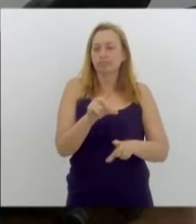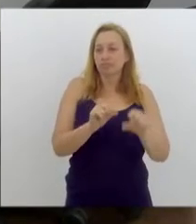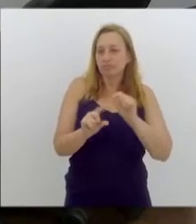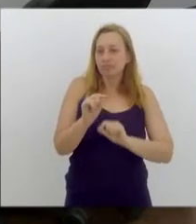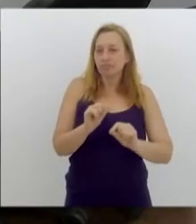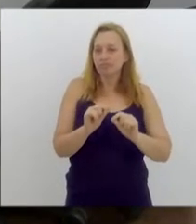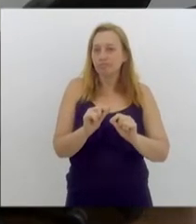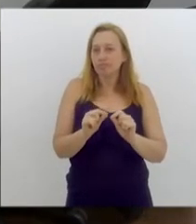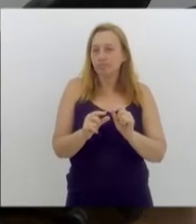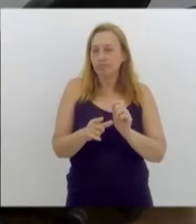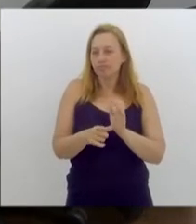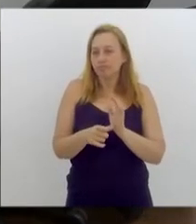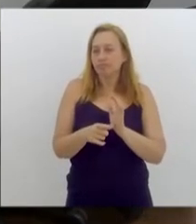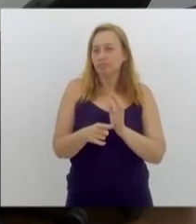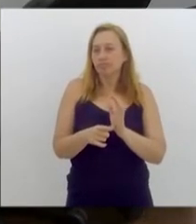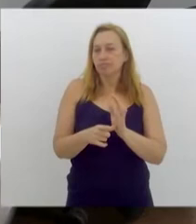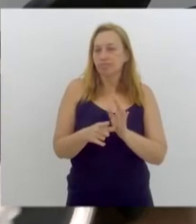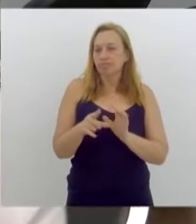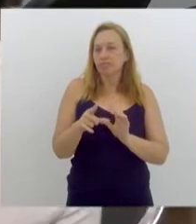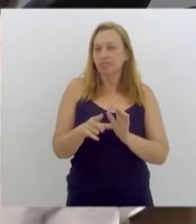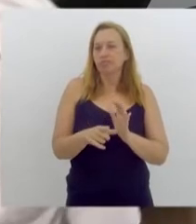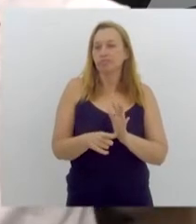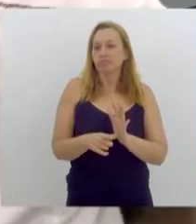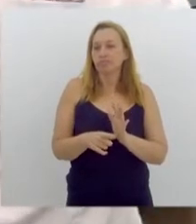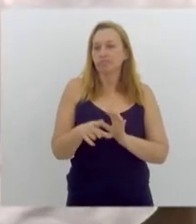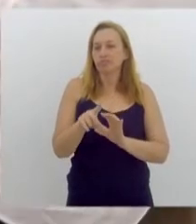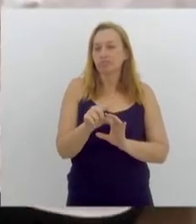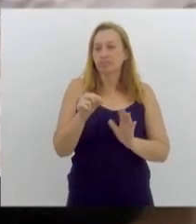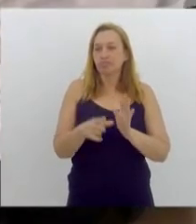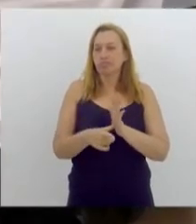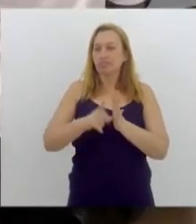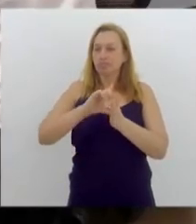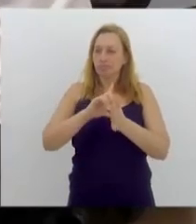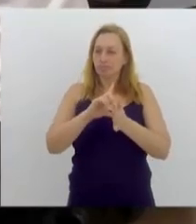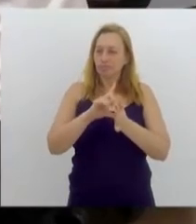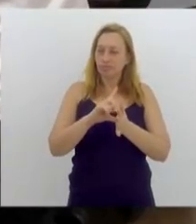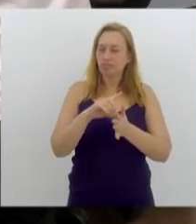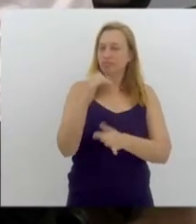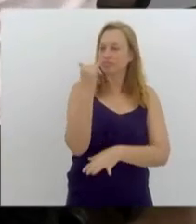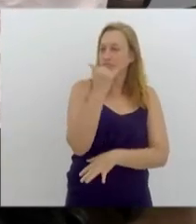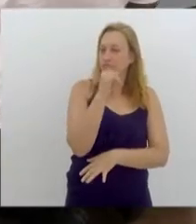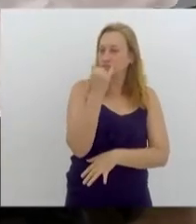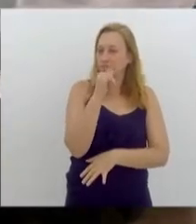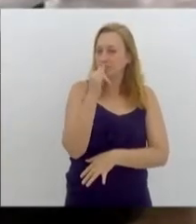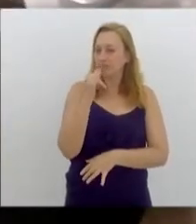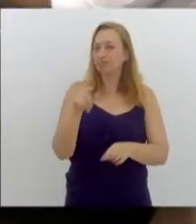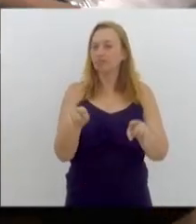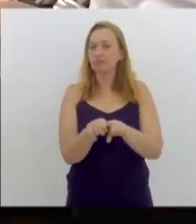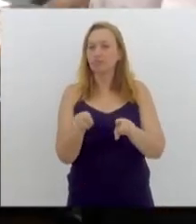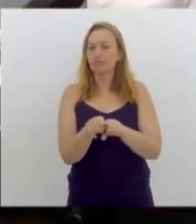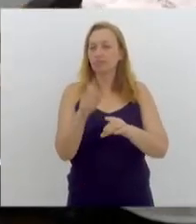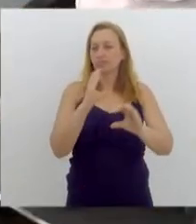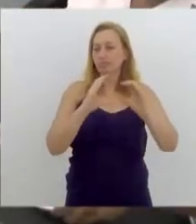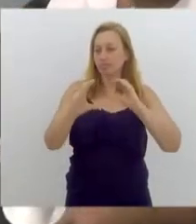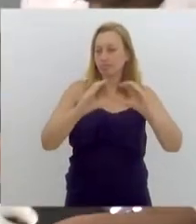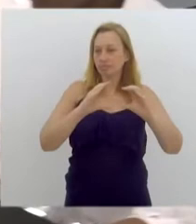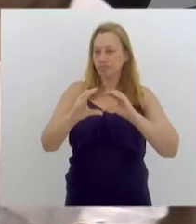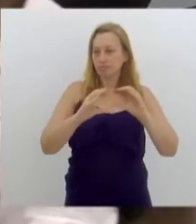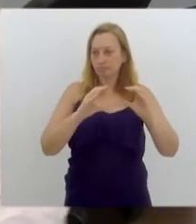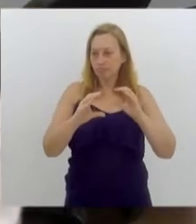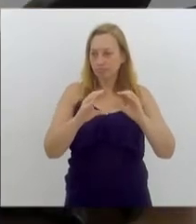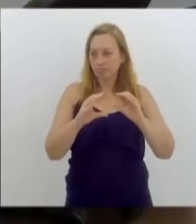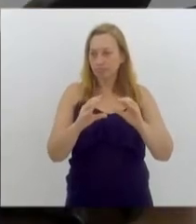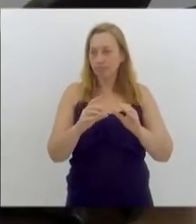antecipada Especialmente quando a gente remete a questão da energia e da telecomunicação ela foi antecipada